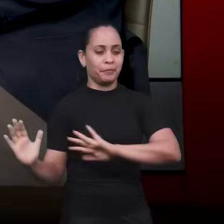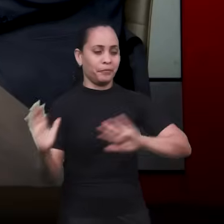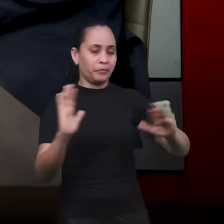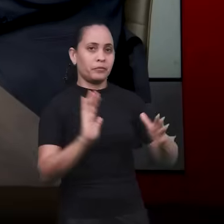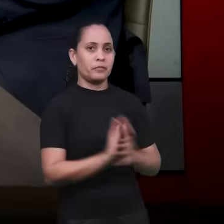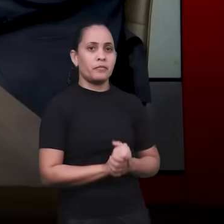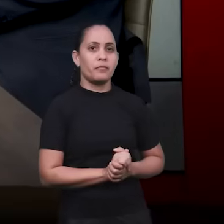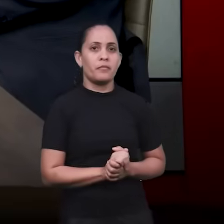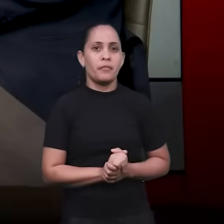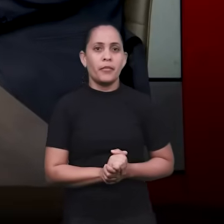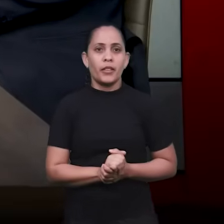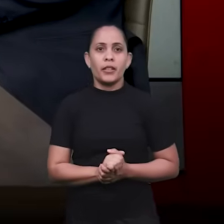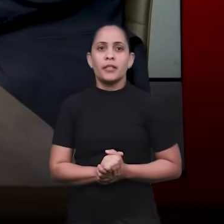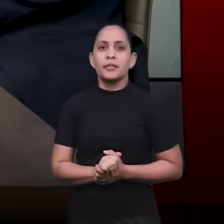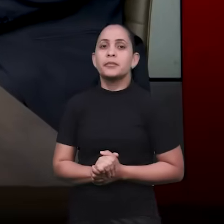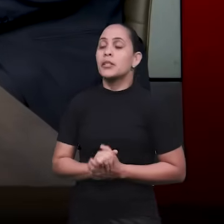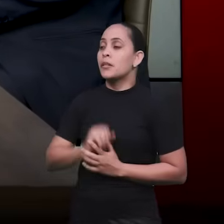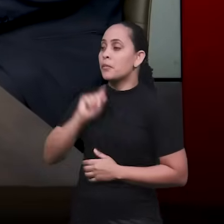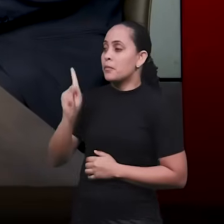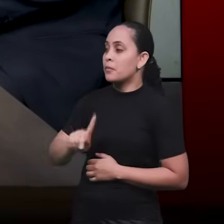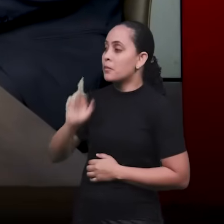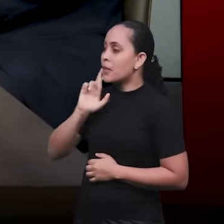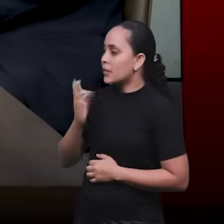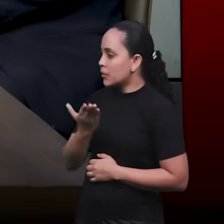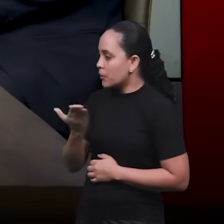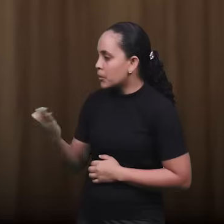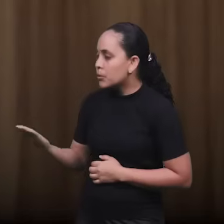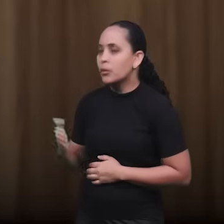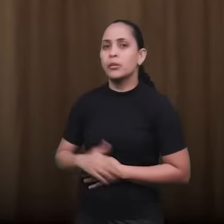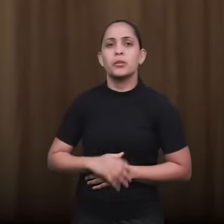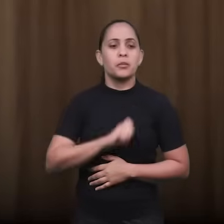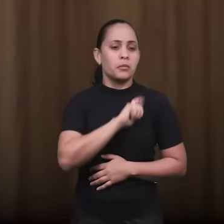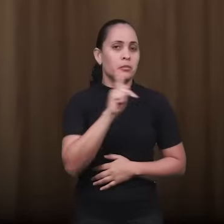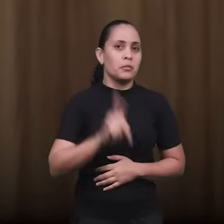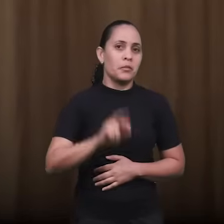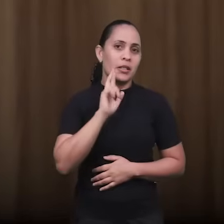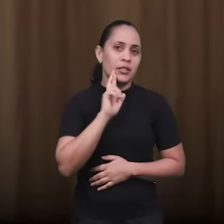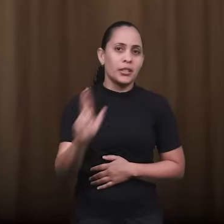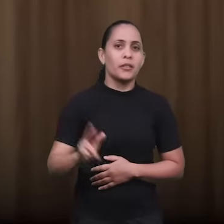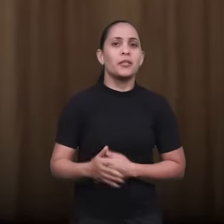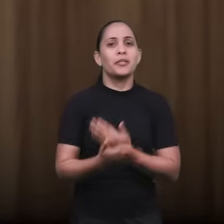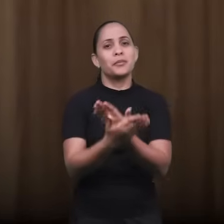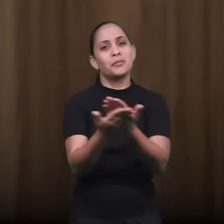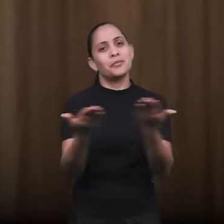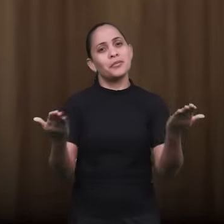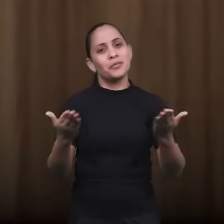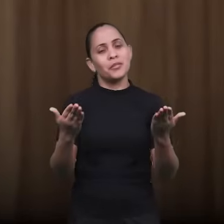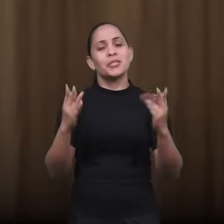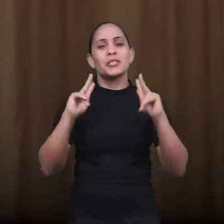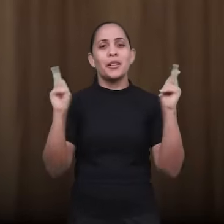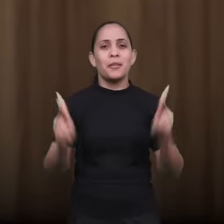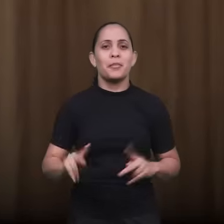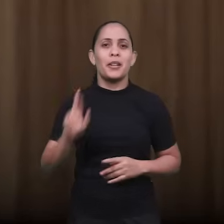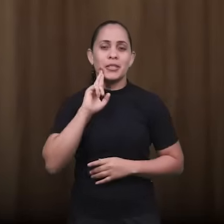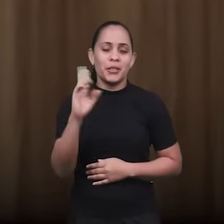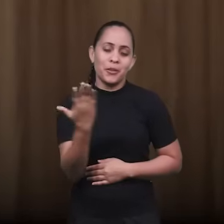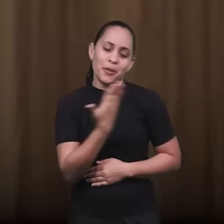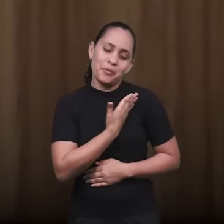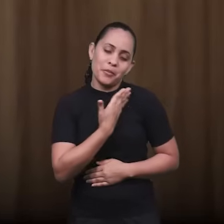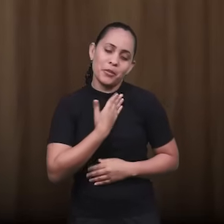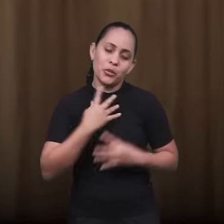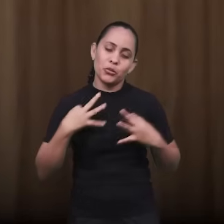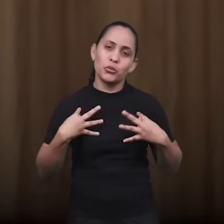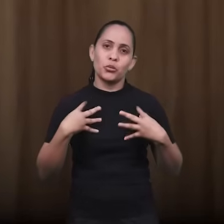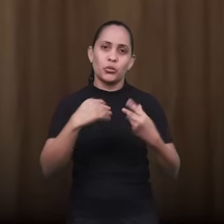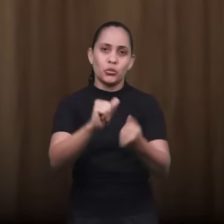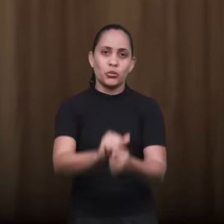Evangelhos. Pastor Ronieli. A paz do Senhor, pastor Juliano, pastor Marcos Roberto, e a paz do Senhor a todos os irmãos,